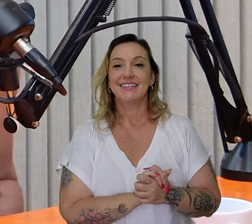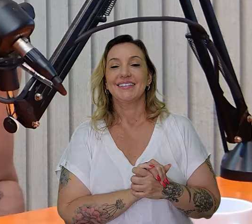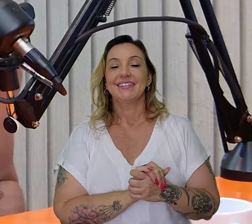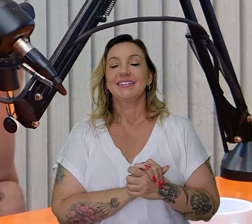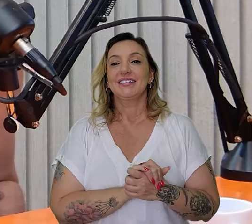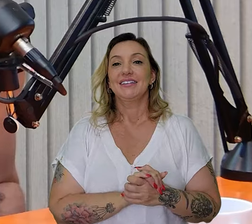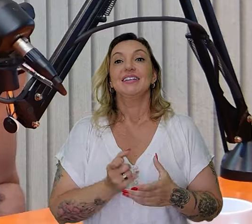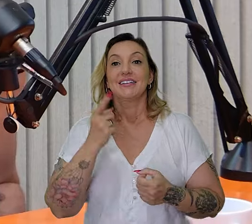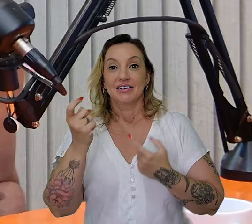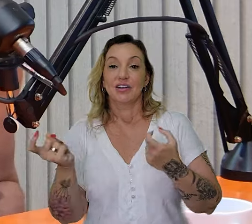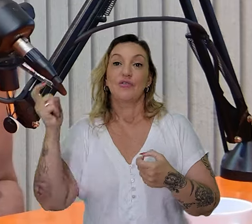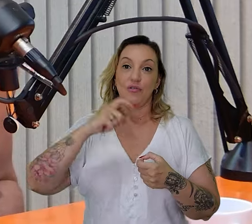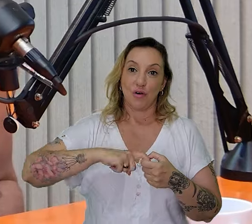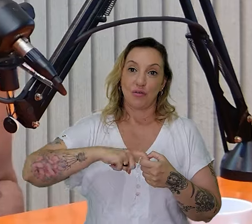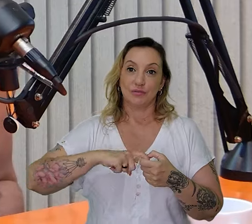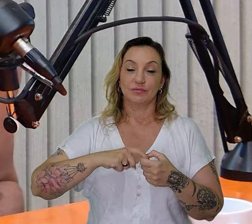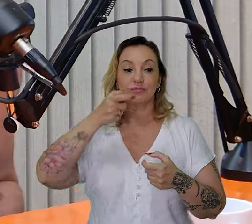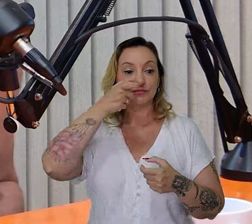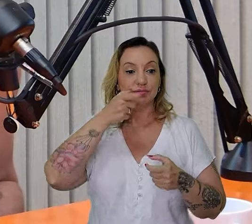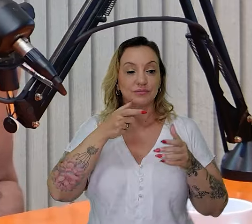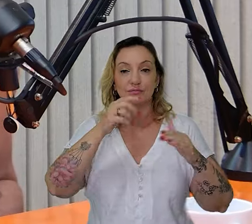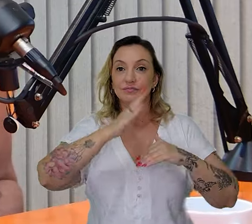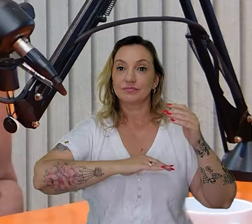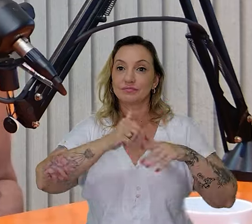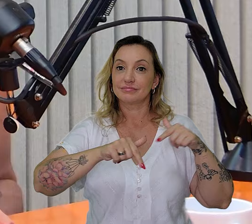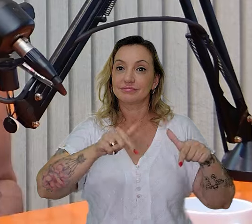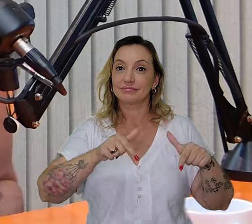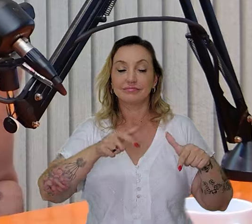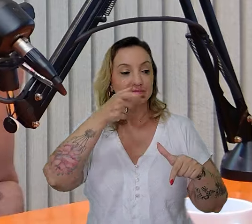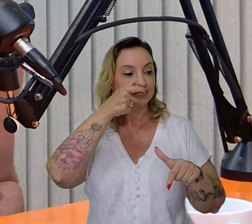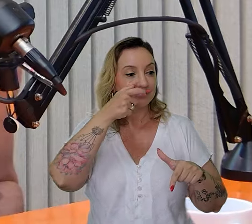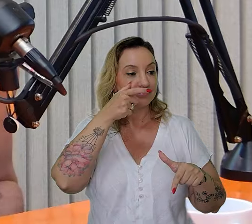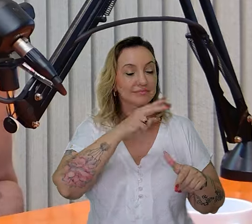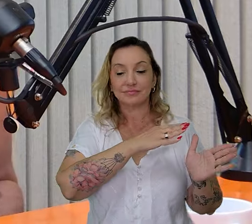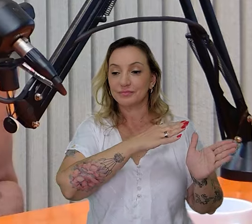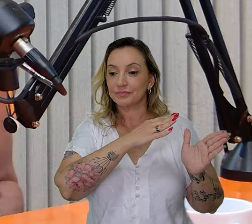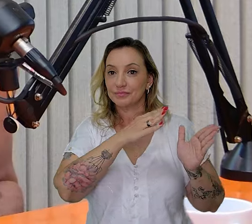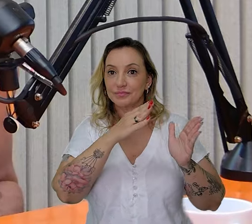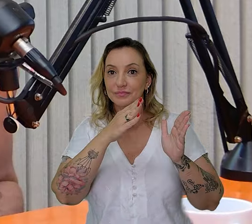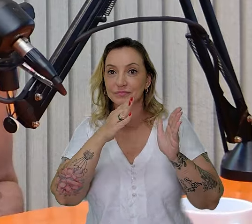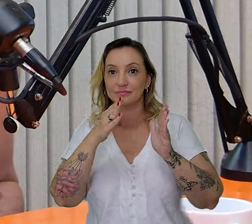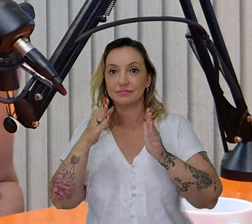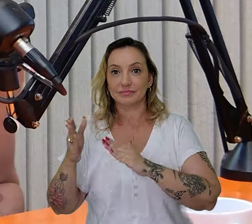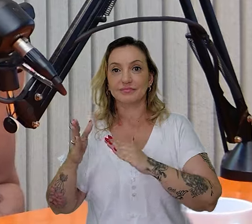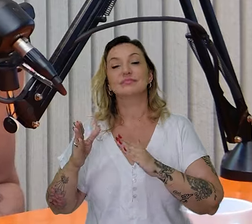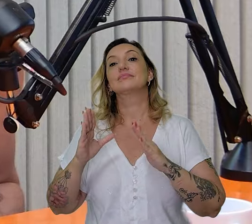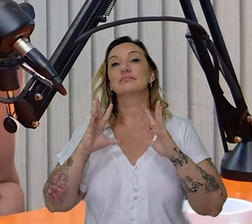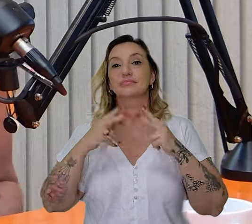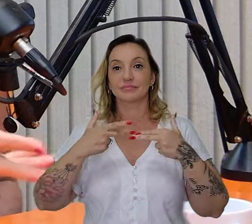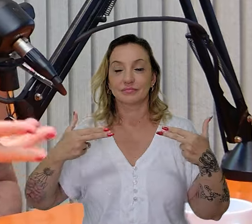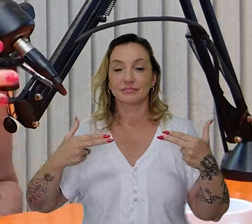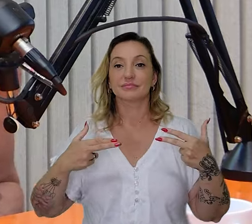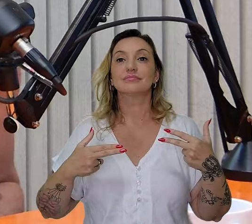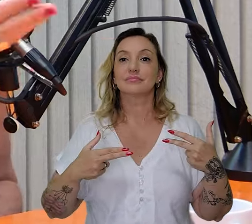a acompanha a carreira por aqui então você conseguir olhar essa trajetória toda é é muito incrível acho